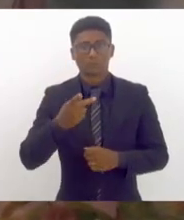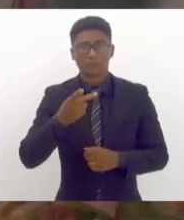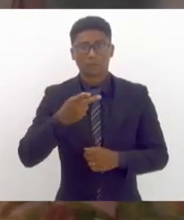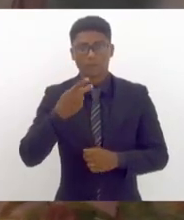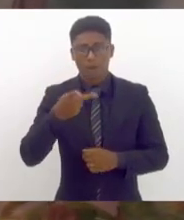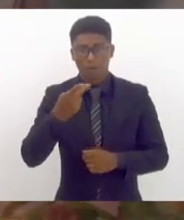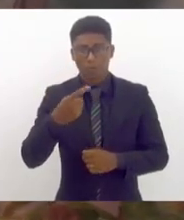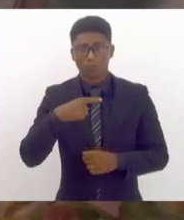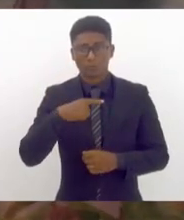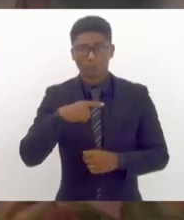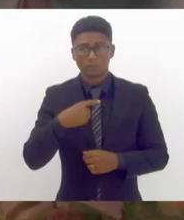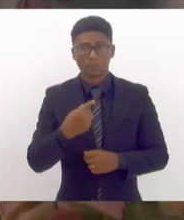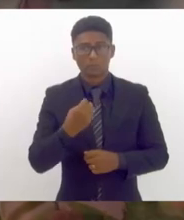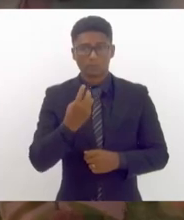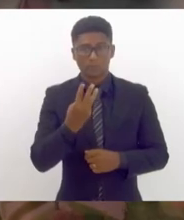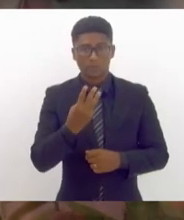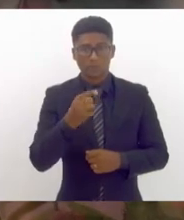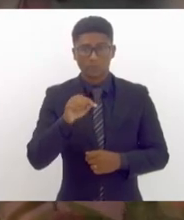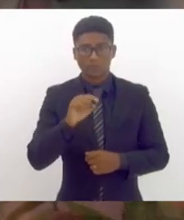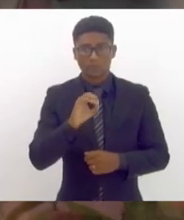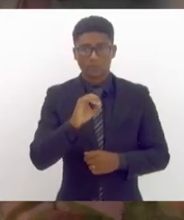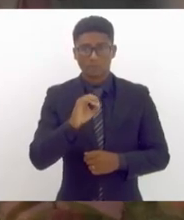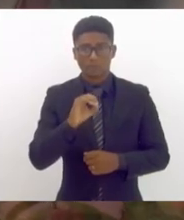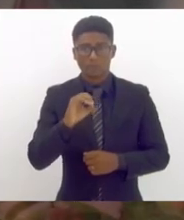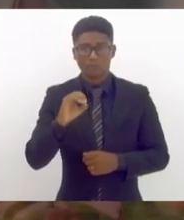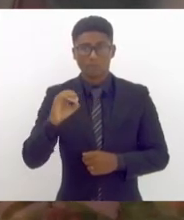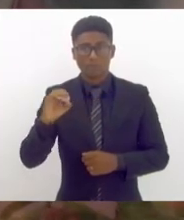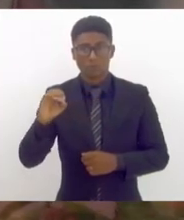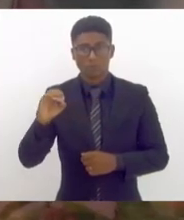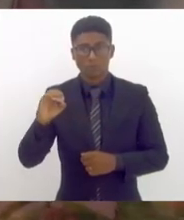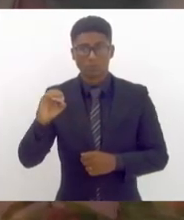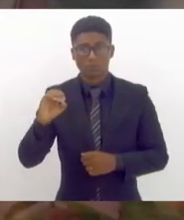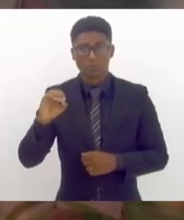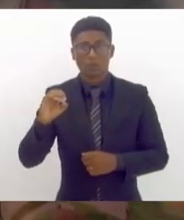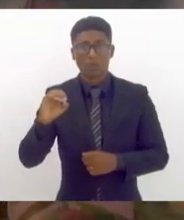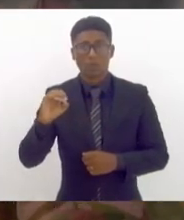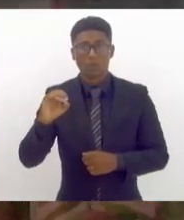de 3 mil descongestionantes, e ele tem razão.